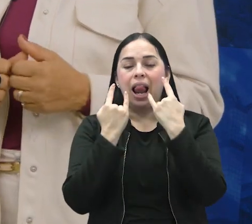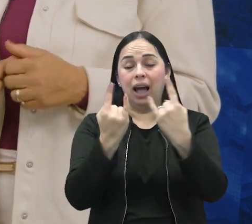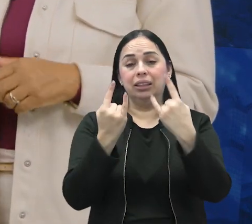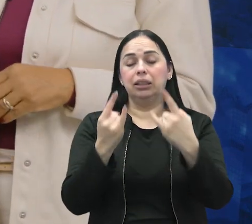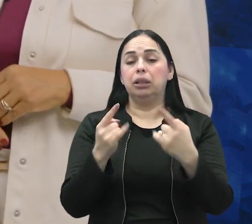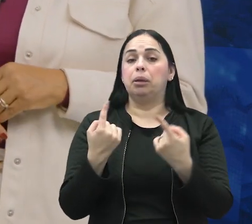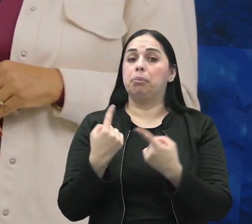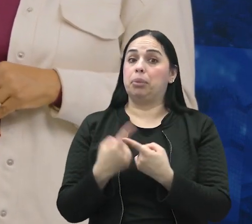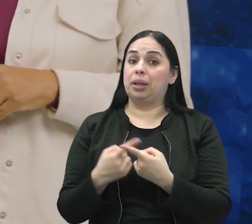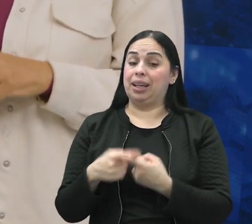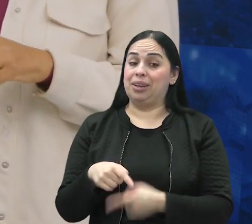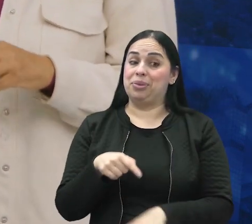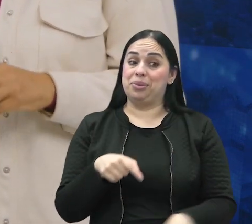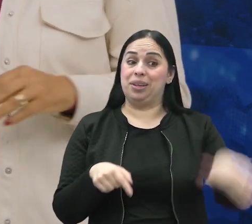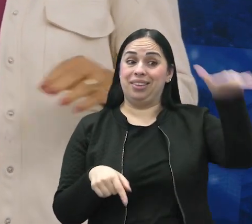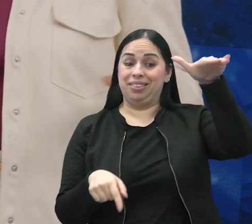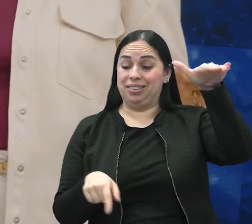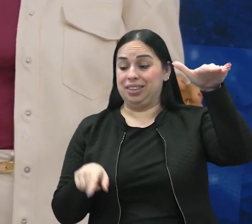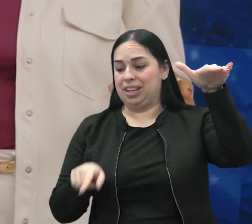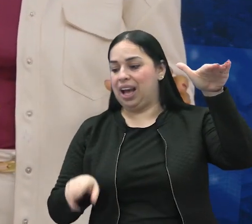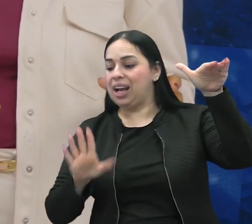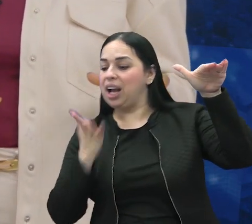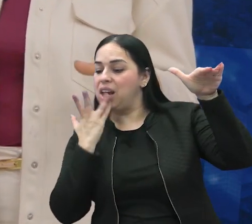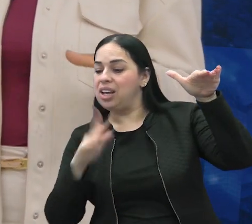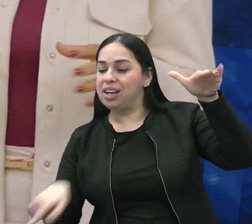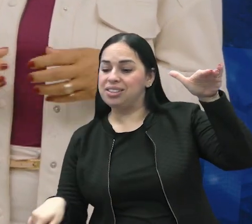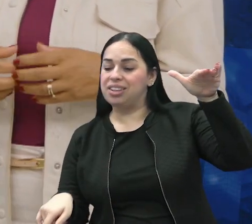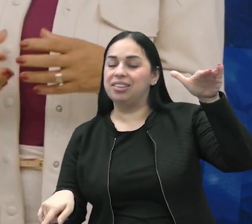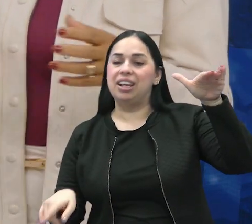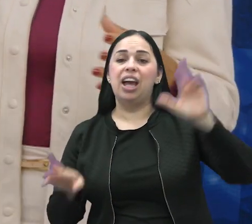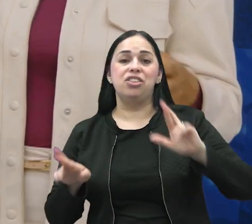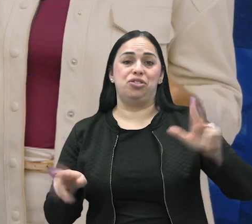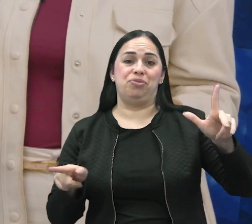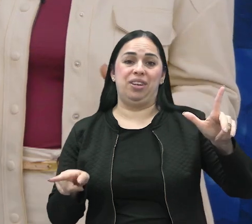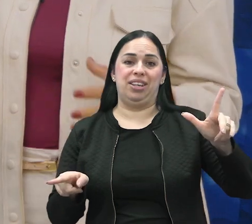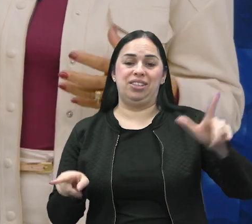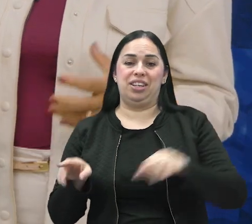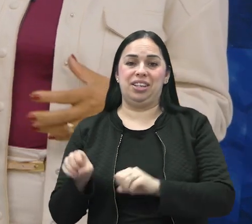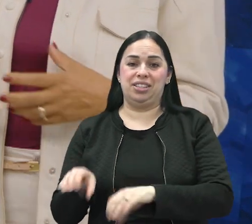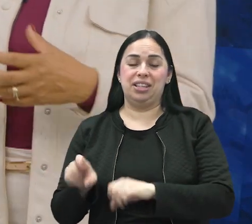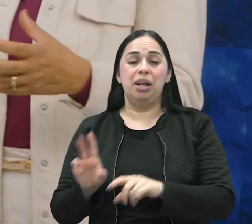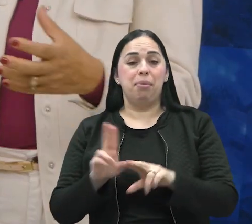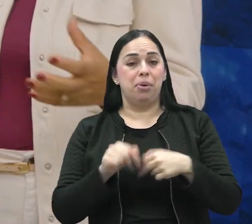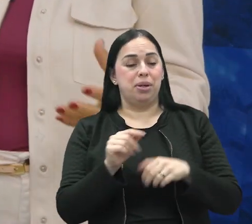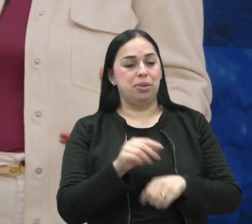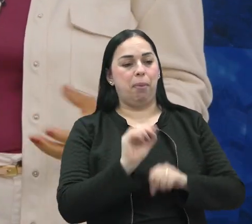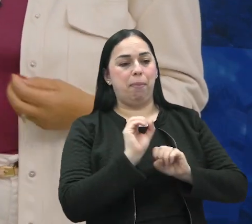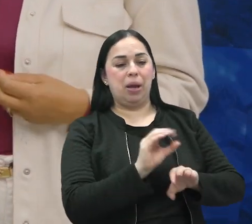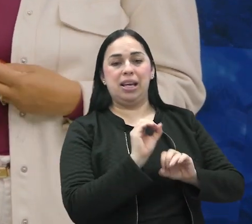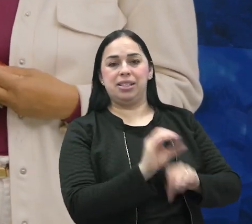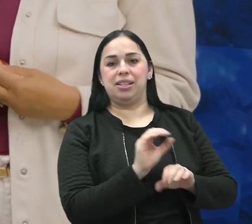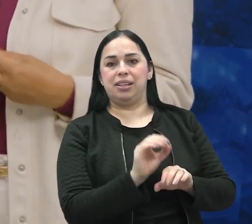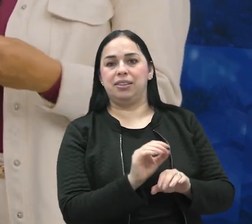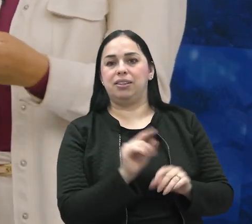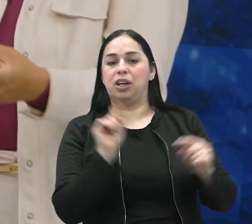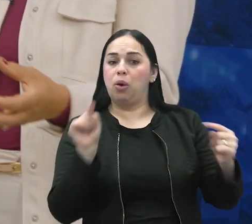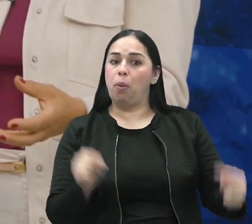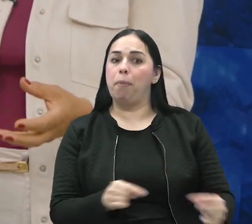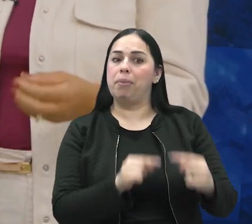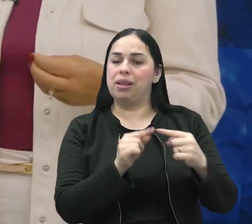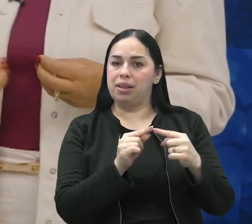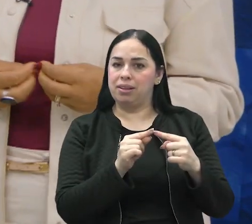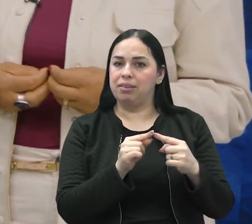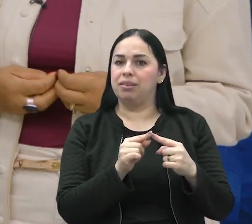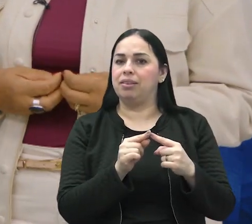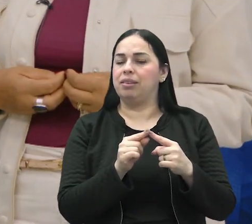quê? Esse adulto, diferentemente da criança, ele já tem um conhecimento de mundo. Então essa escola tem que ser com projetos que atendam às suas